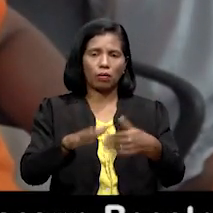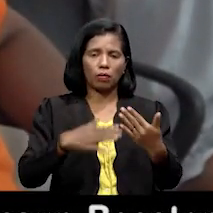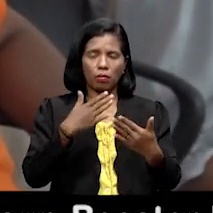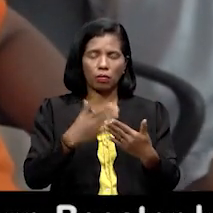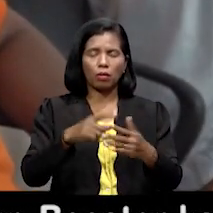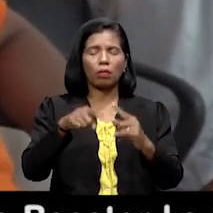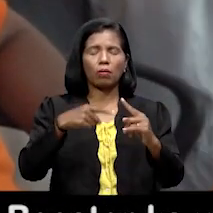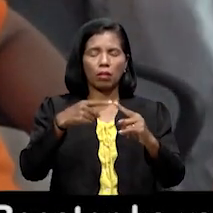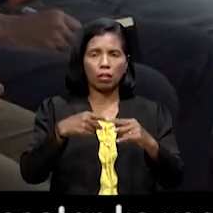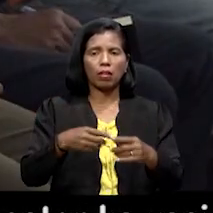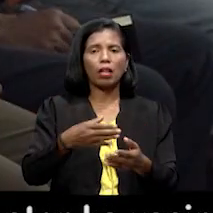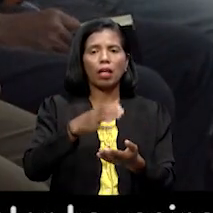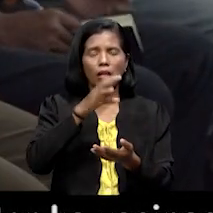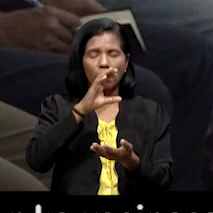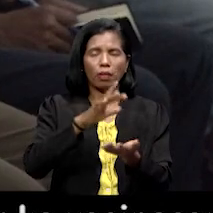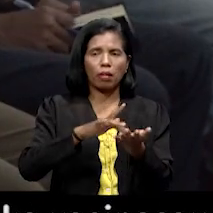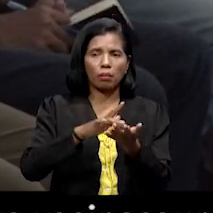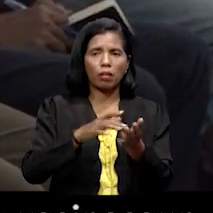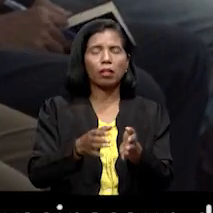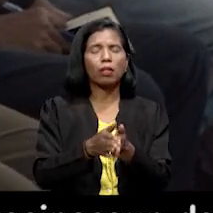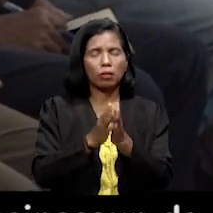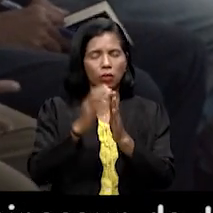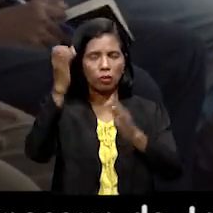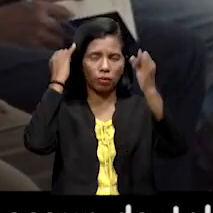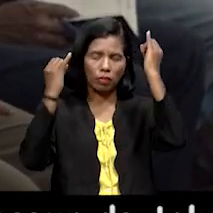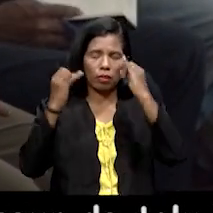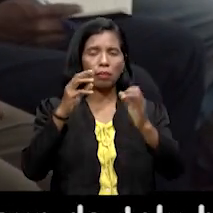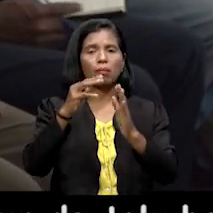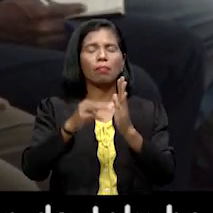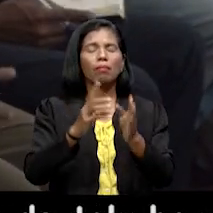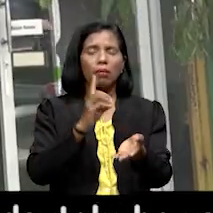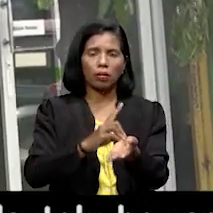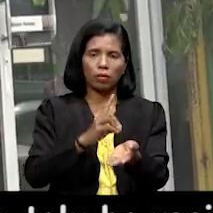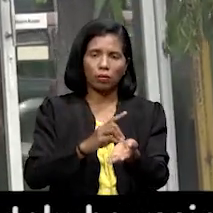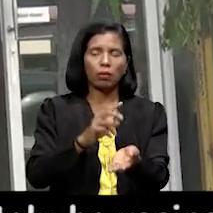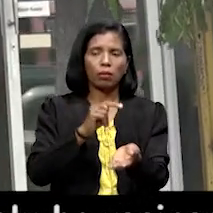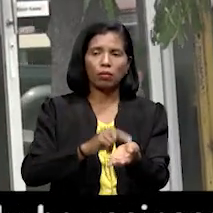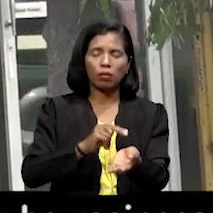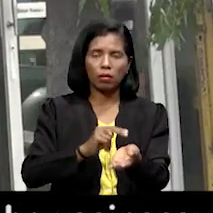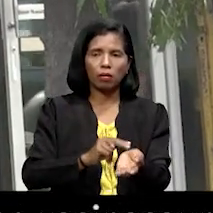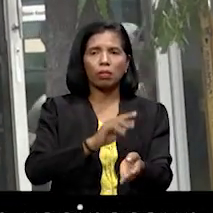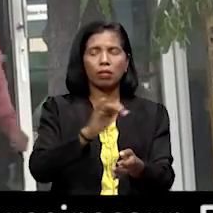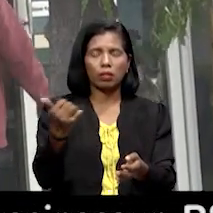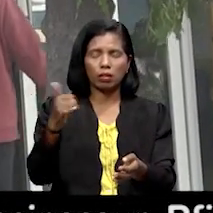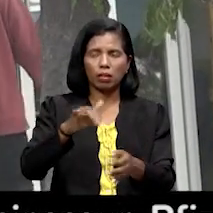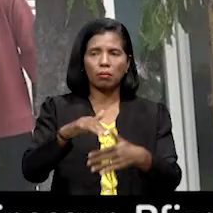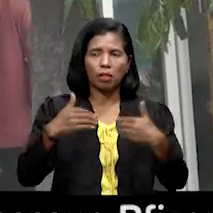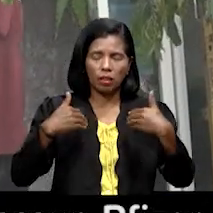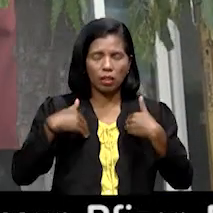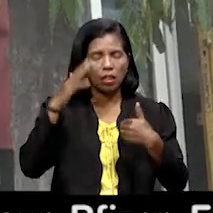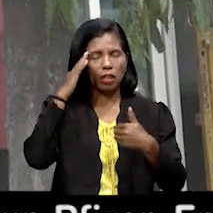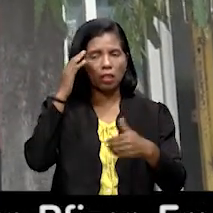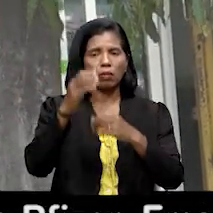atu consumo ai moro, tem que husu informação ba iha médico, enfermeiro, parteira sira nebe iha conhecimento ho ai